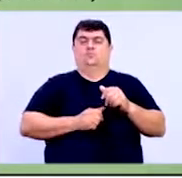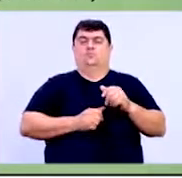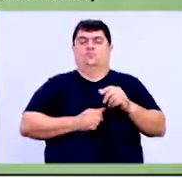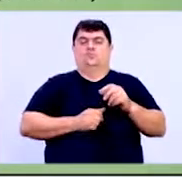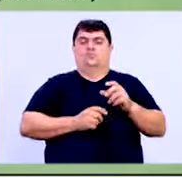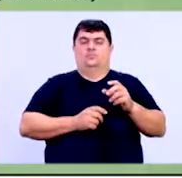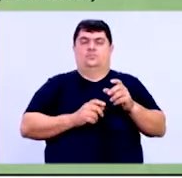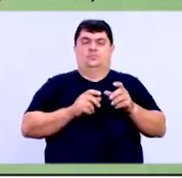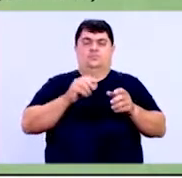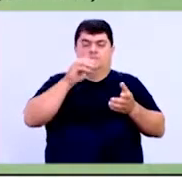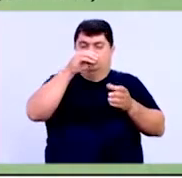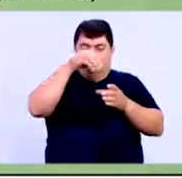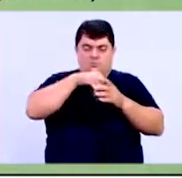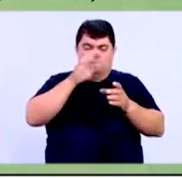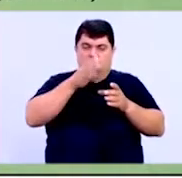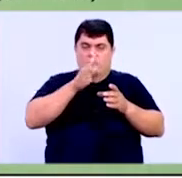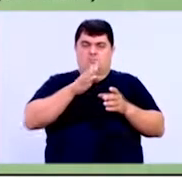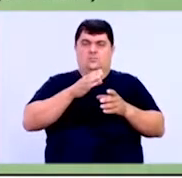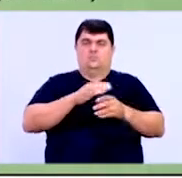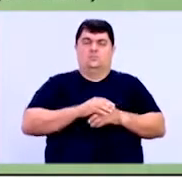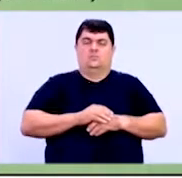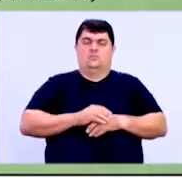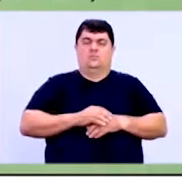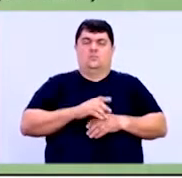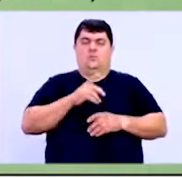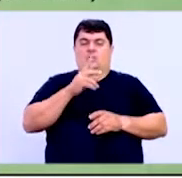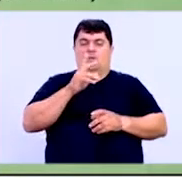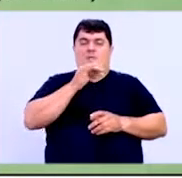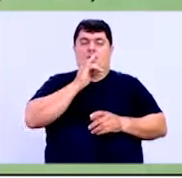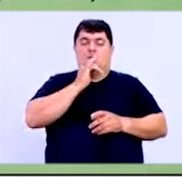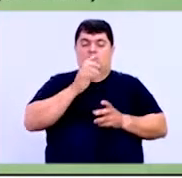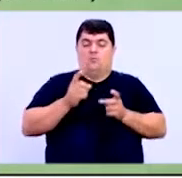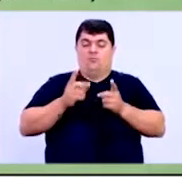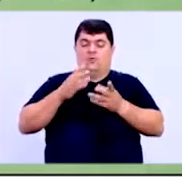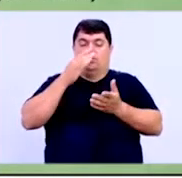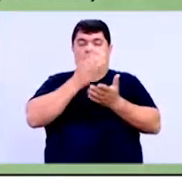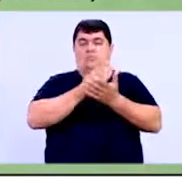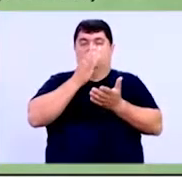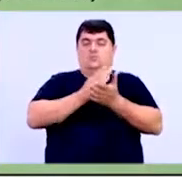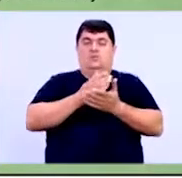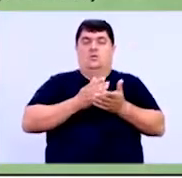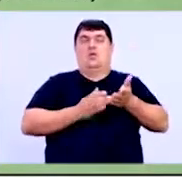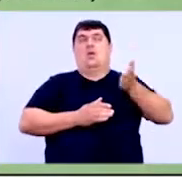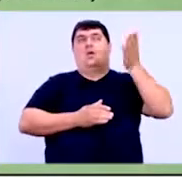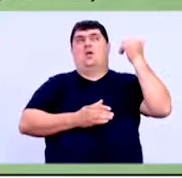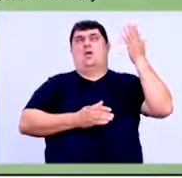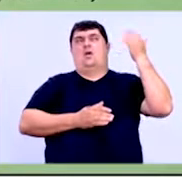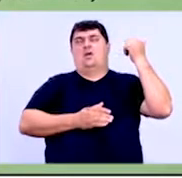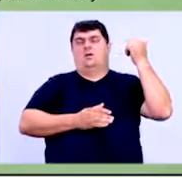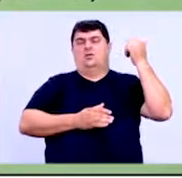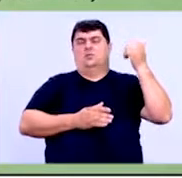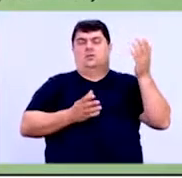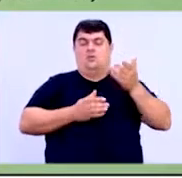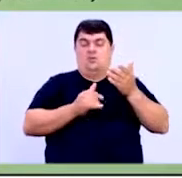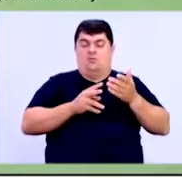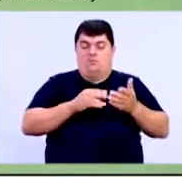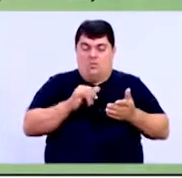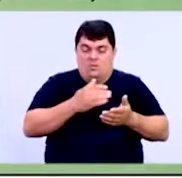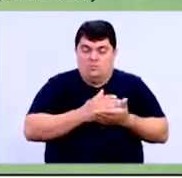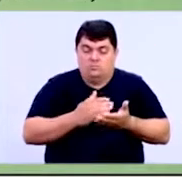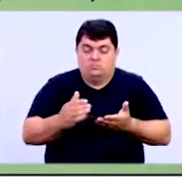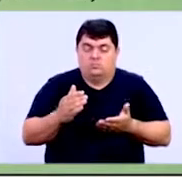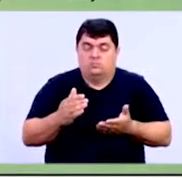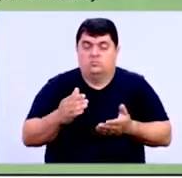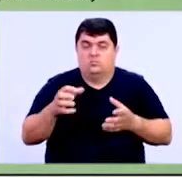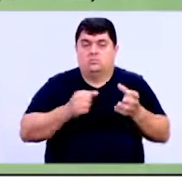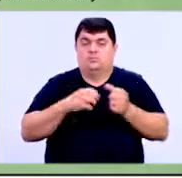Está ali, já dentro do caixa. Depois, a venda a prazos de períodos anteriores, aquilo que está para vencer e já está na hora de receber. E por